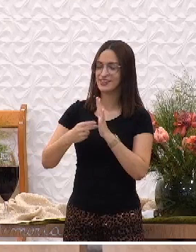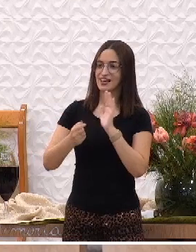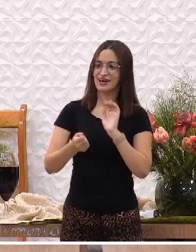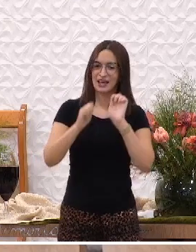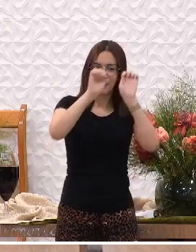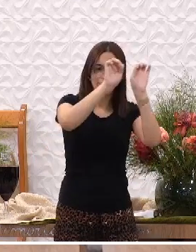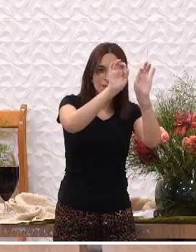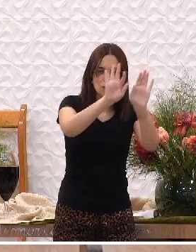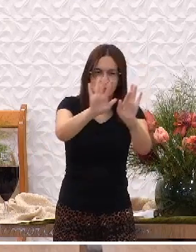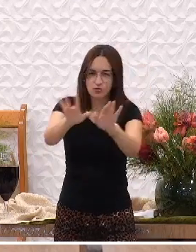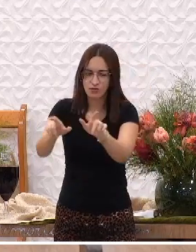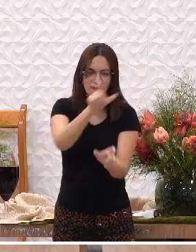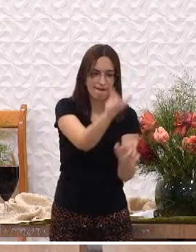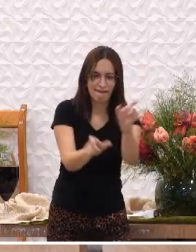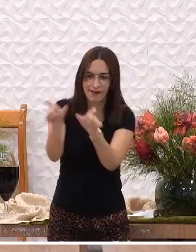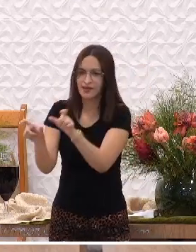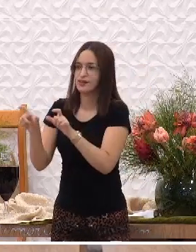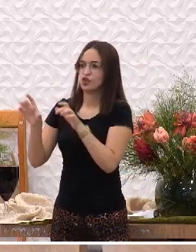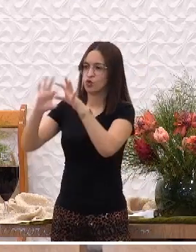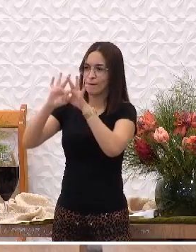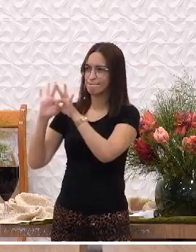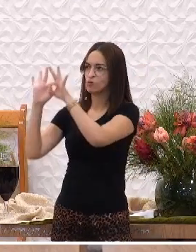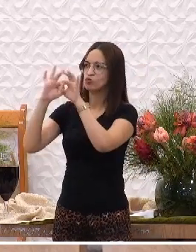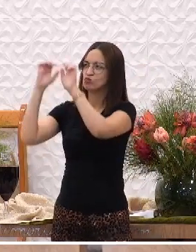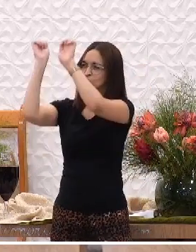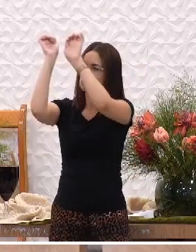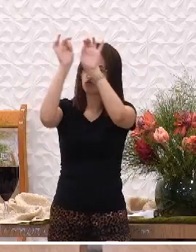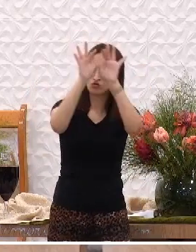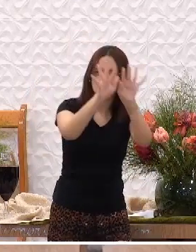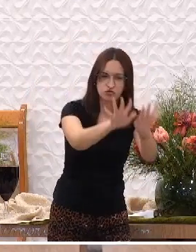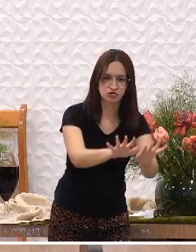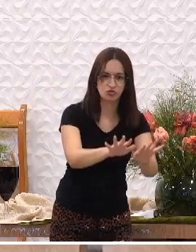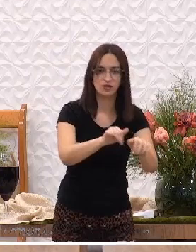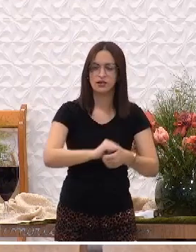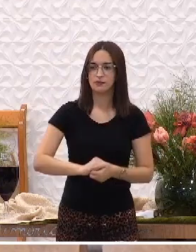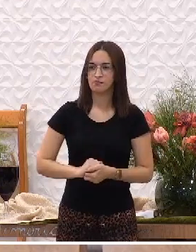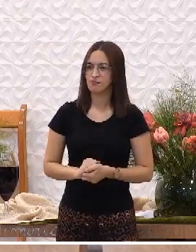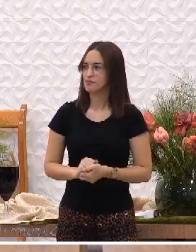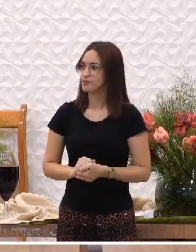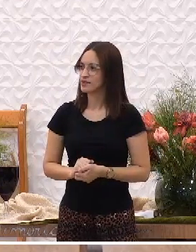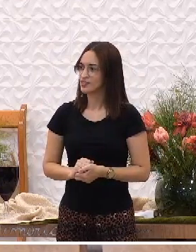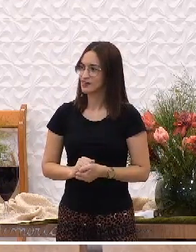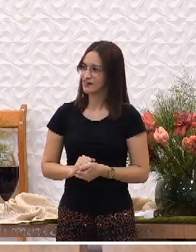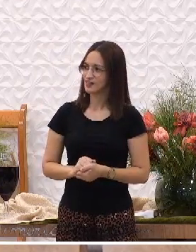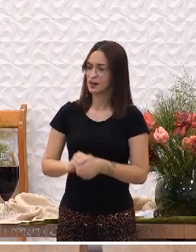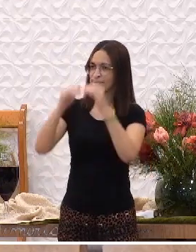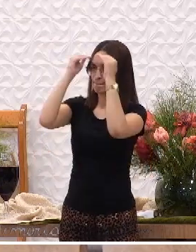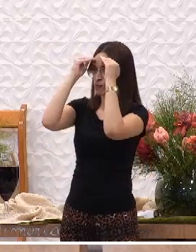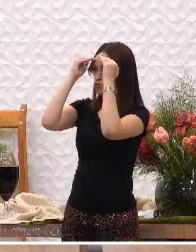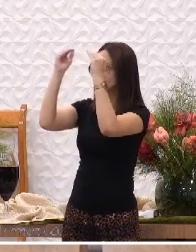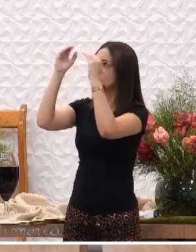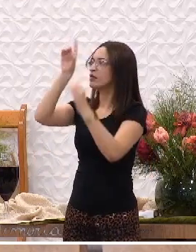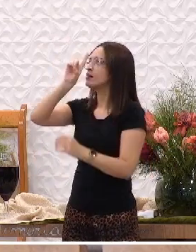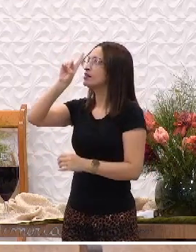graça, para os fortalecer e lhes aumentar a fé e a todas as demais graças, e os obrigar à obediência para testemunhar e